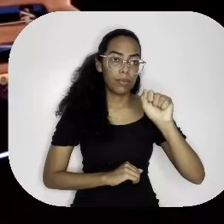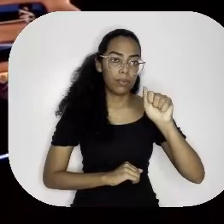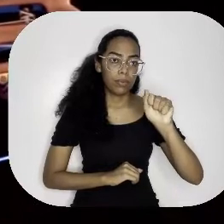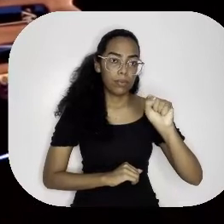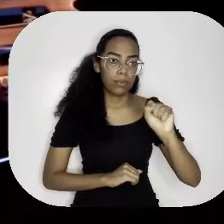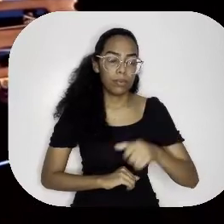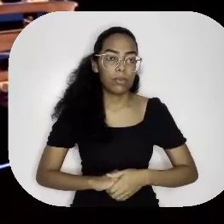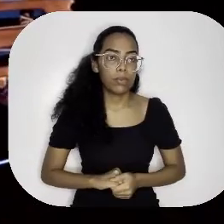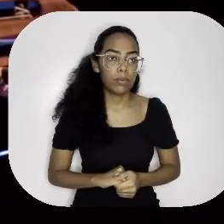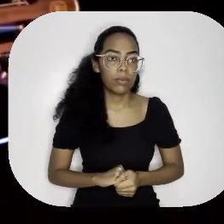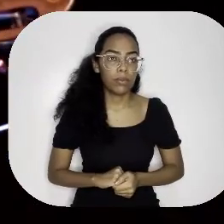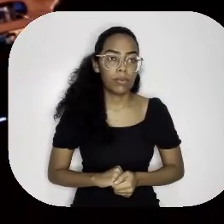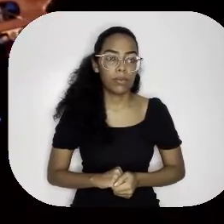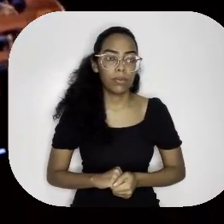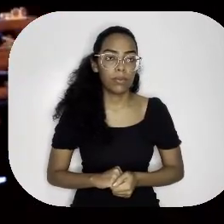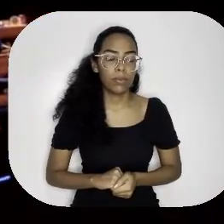Silvino.